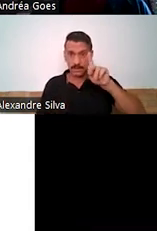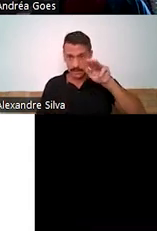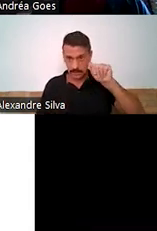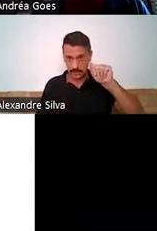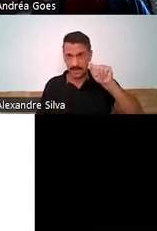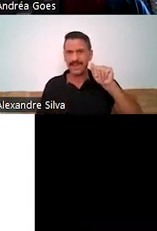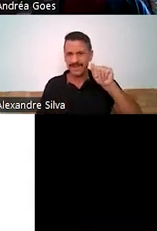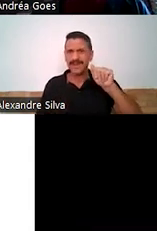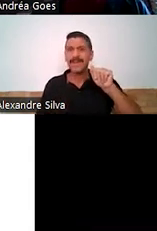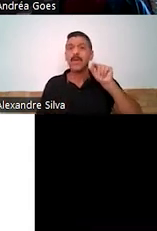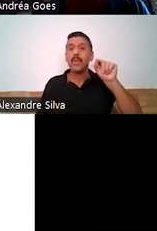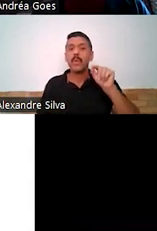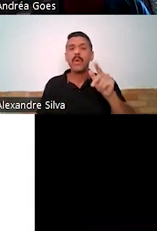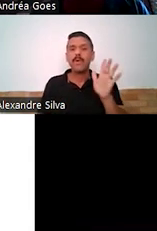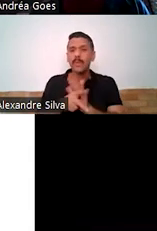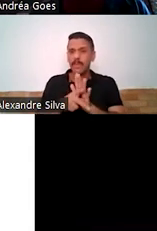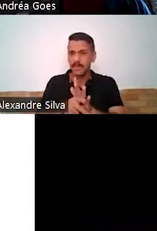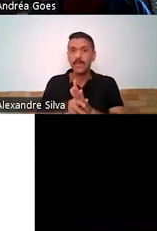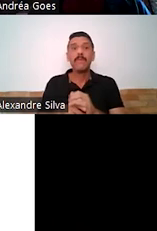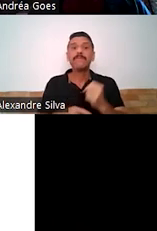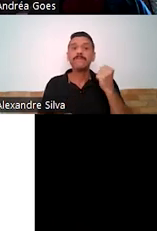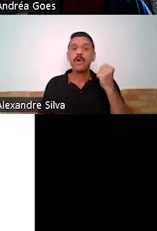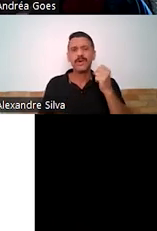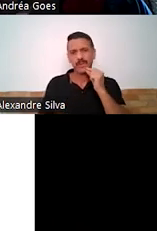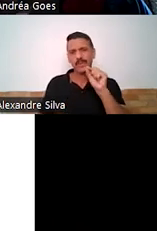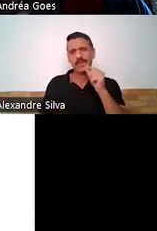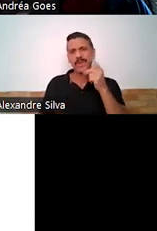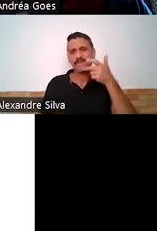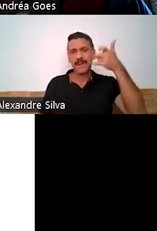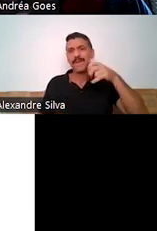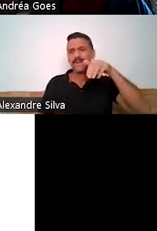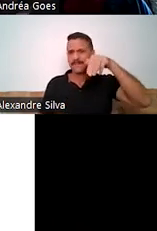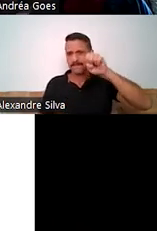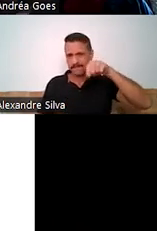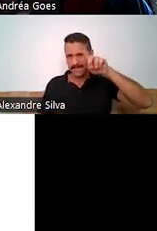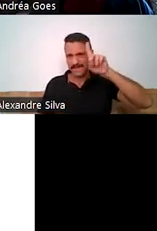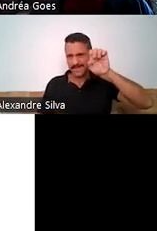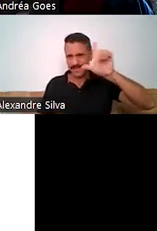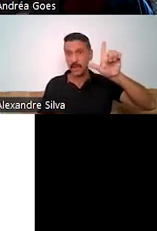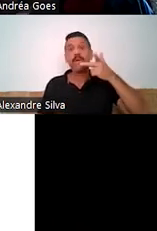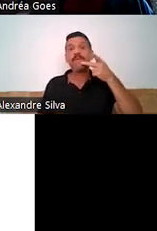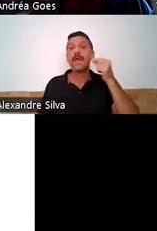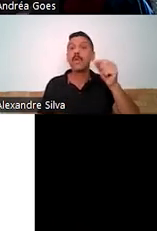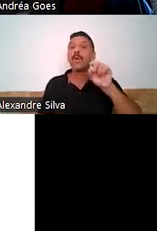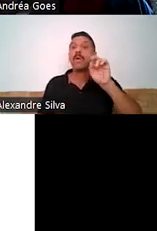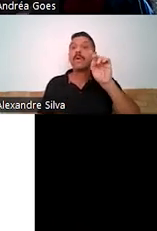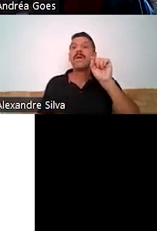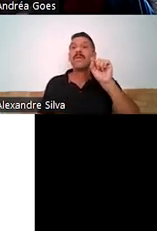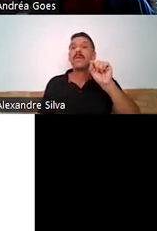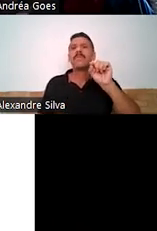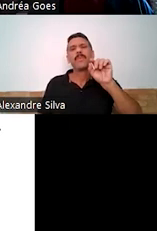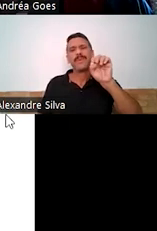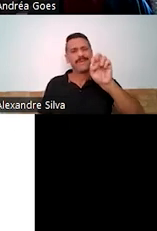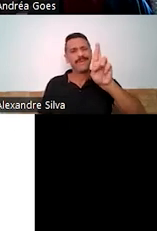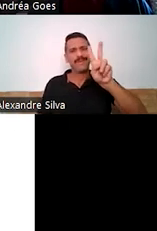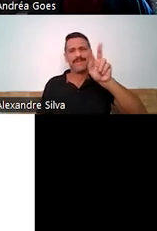que é o fenótipo dominante, é esse daqui à esquerda, é o que caracteriza a ervilha lisa.